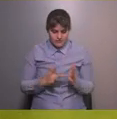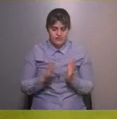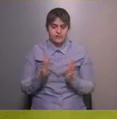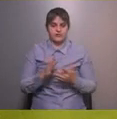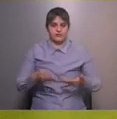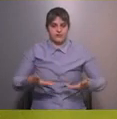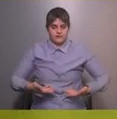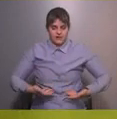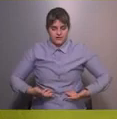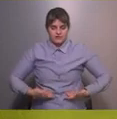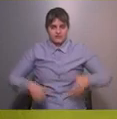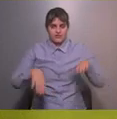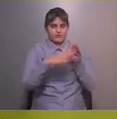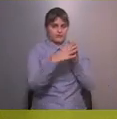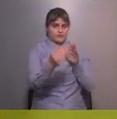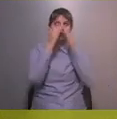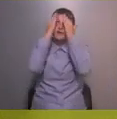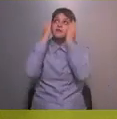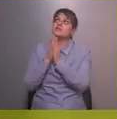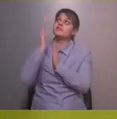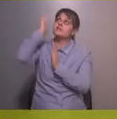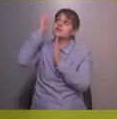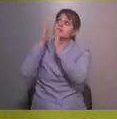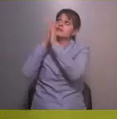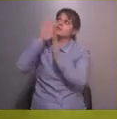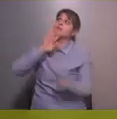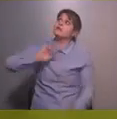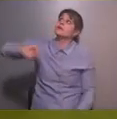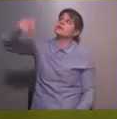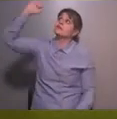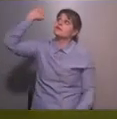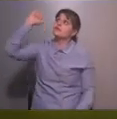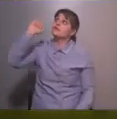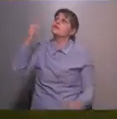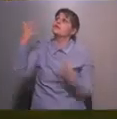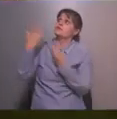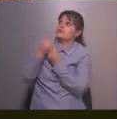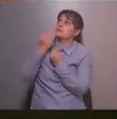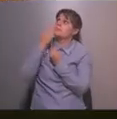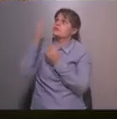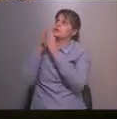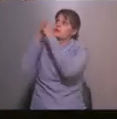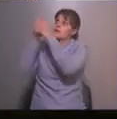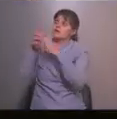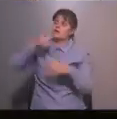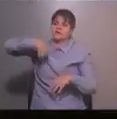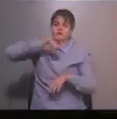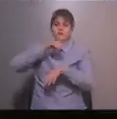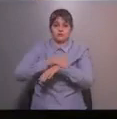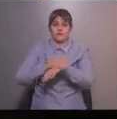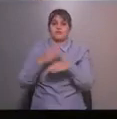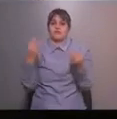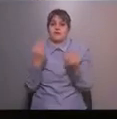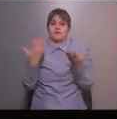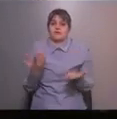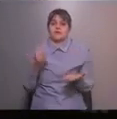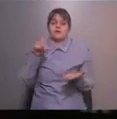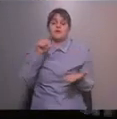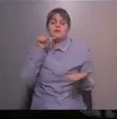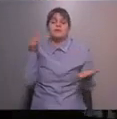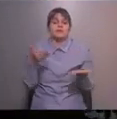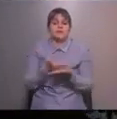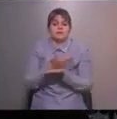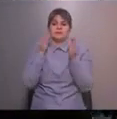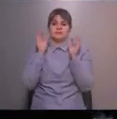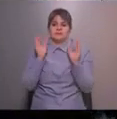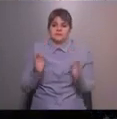de vos entrailles, est béni. Santa Maria, Mãe de Deus, rogai por nós, pecadores, agora e na hora da